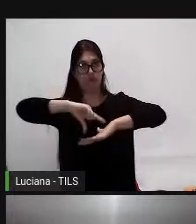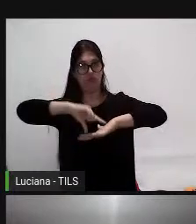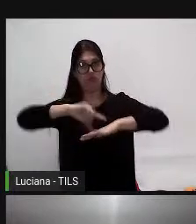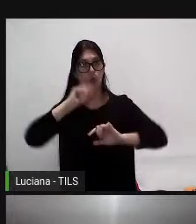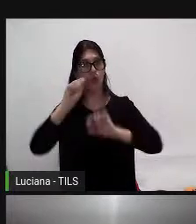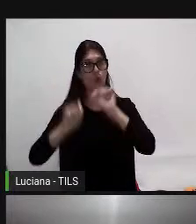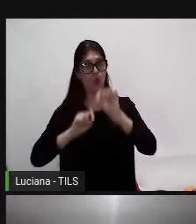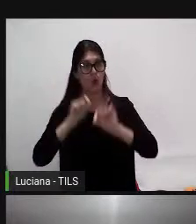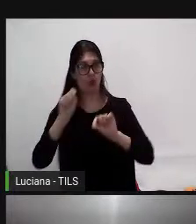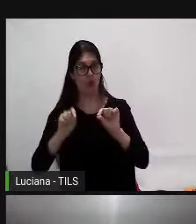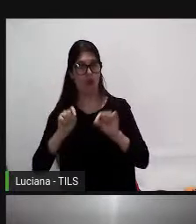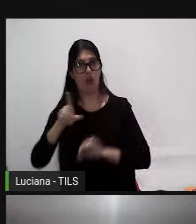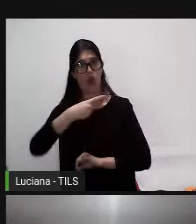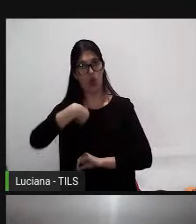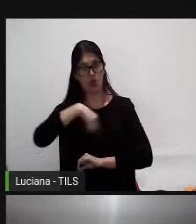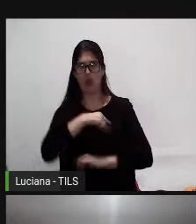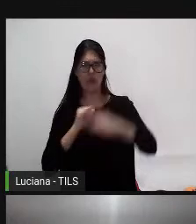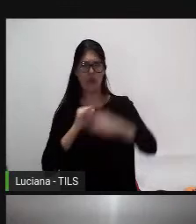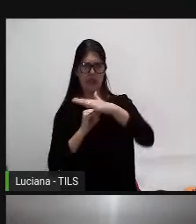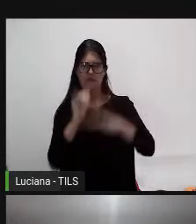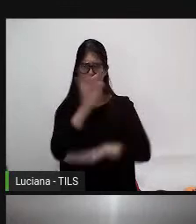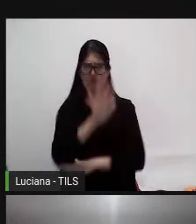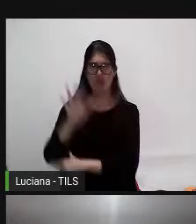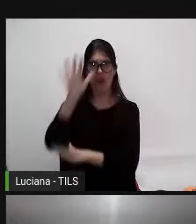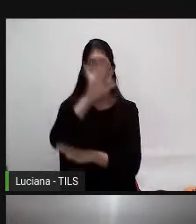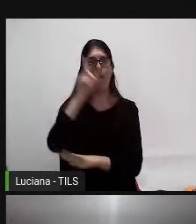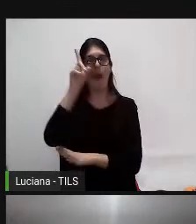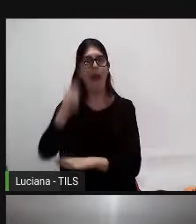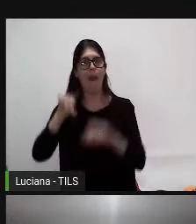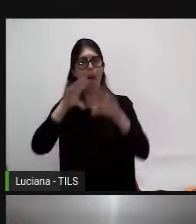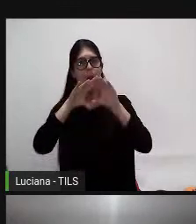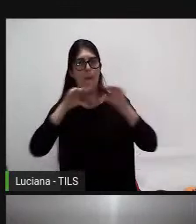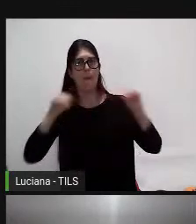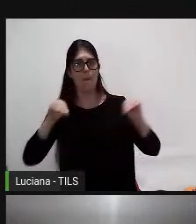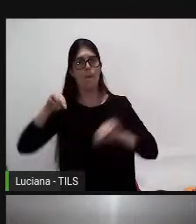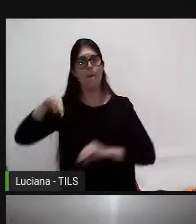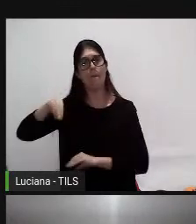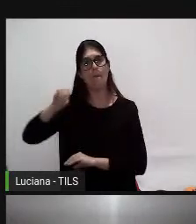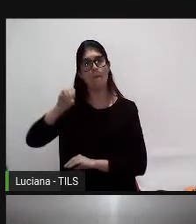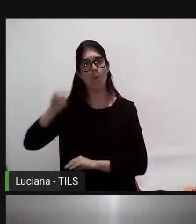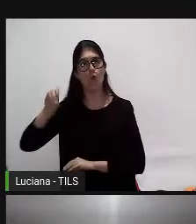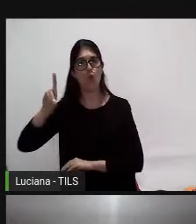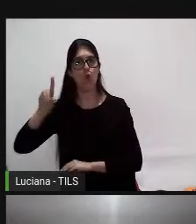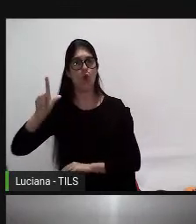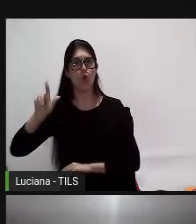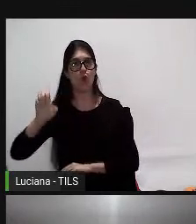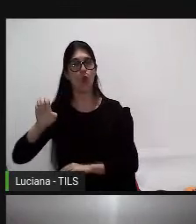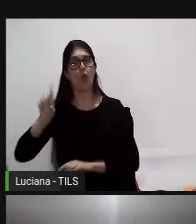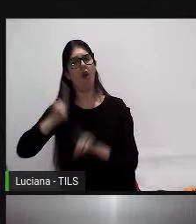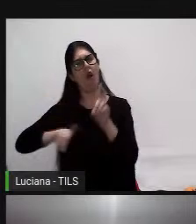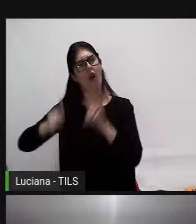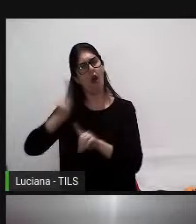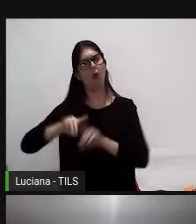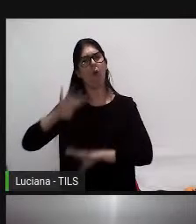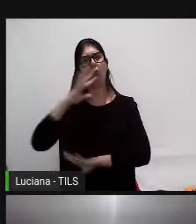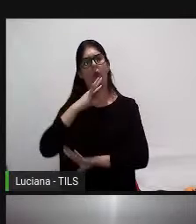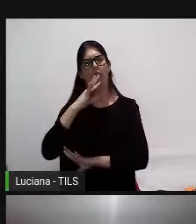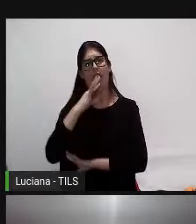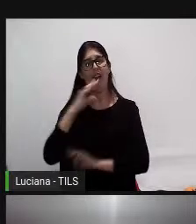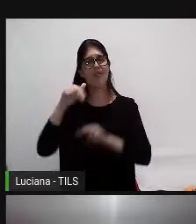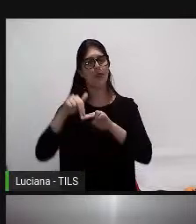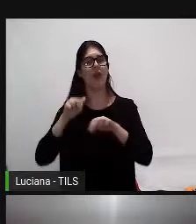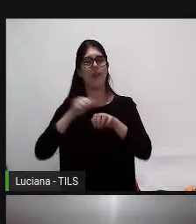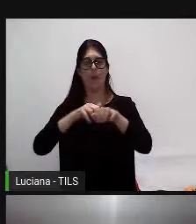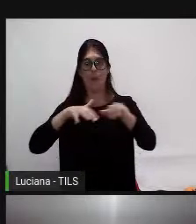da nossa instituição, do IFRS, é o Moodle. Então, alguns estão familiarizados, que fizeram APNPs, outros